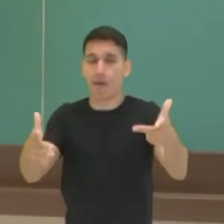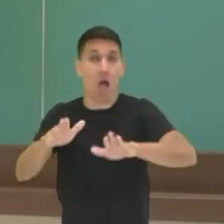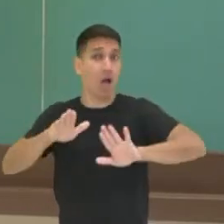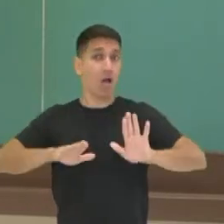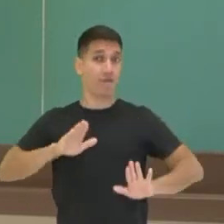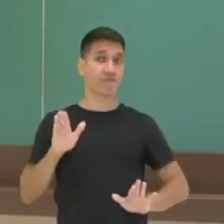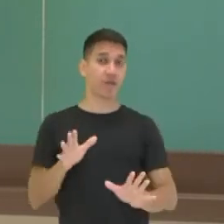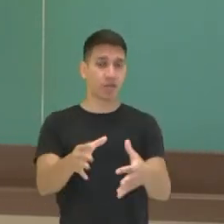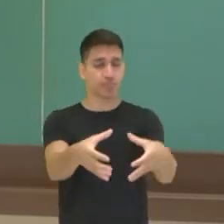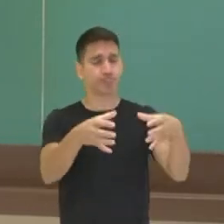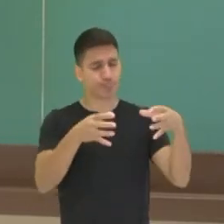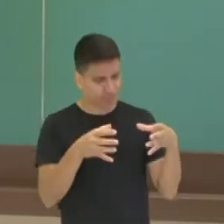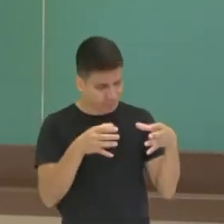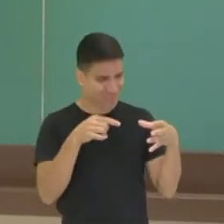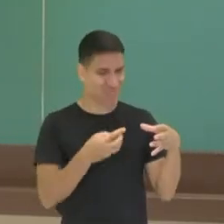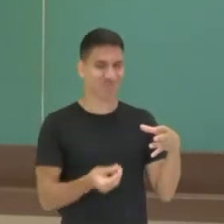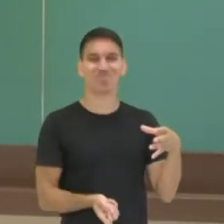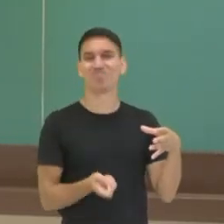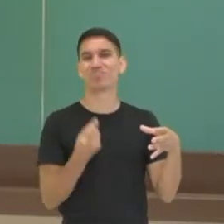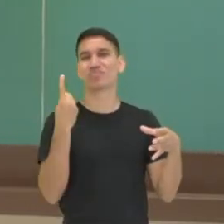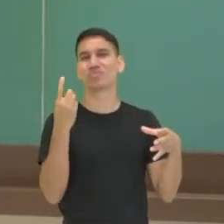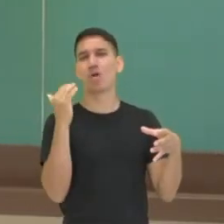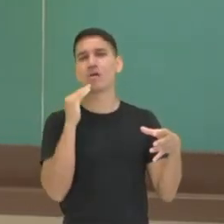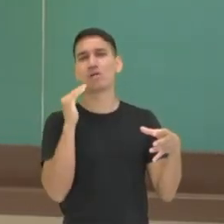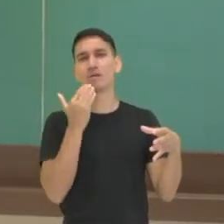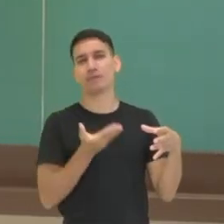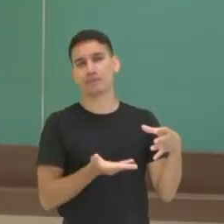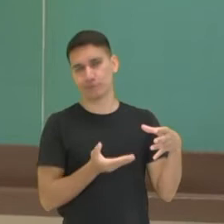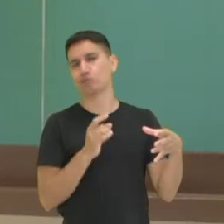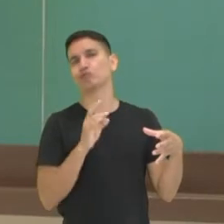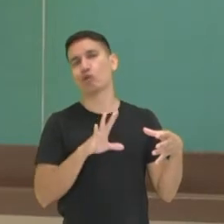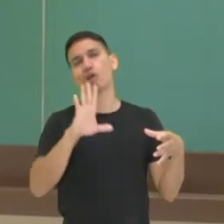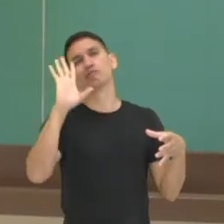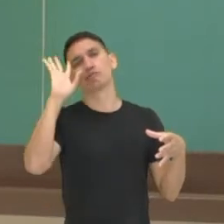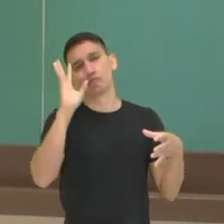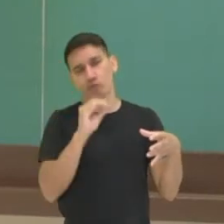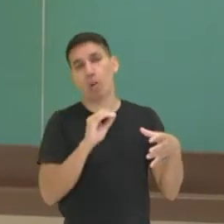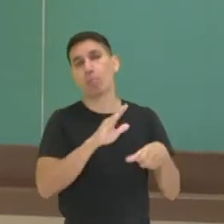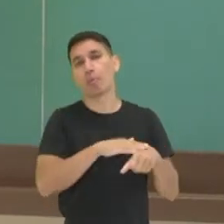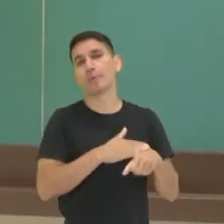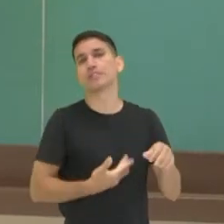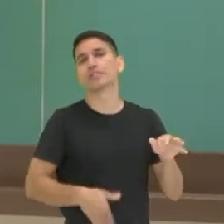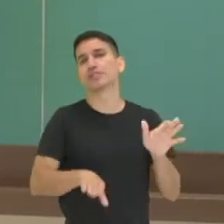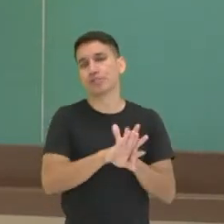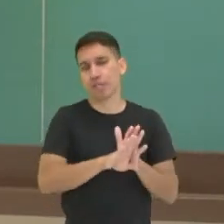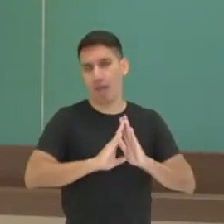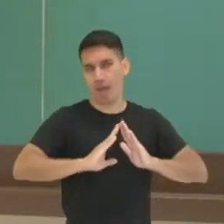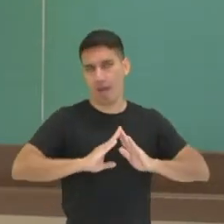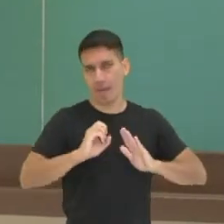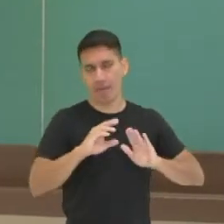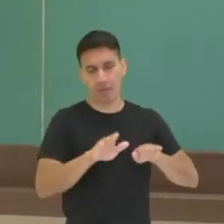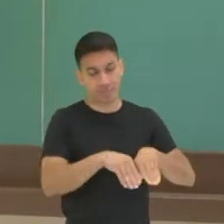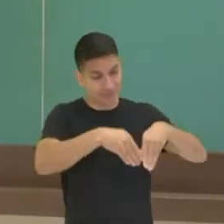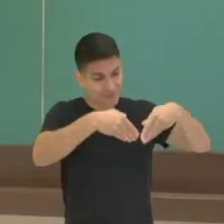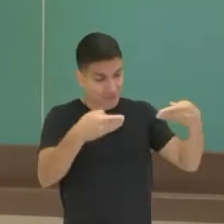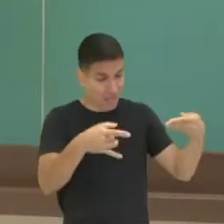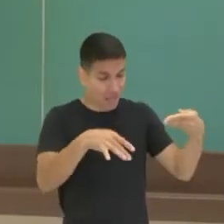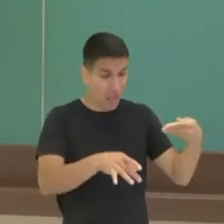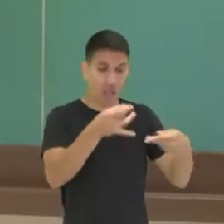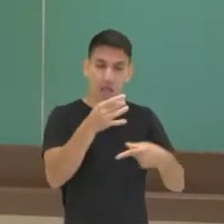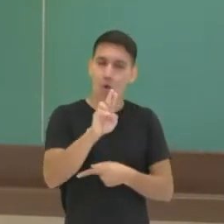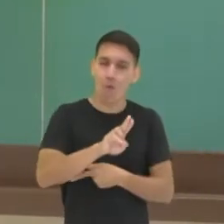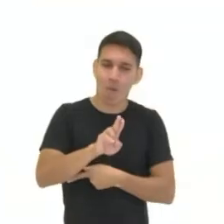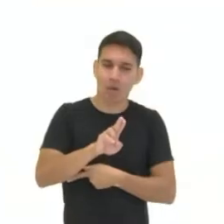vezes não é aquilo que a gente esperava, né? E a gente só descobre quando chega em casa, quando vai abrir a caixa, enfim, quando vai utilizar o